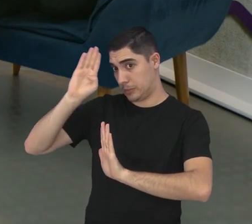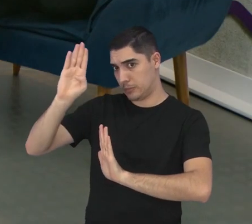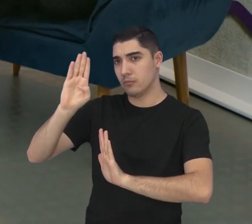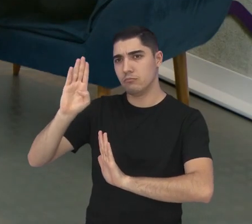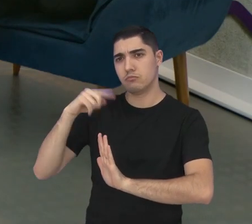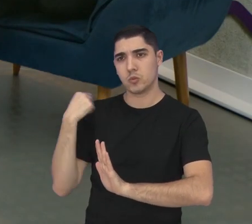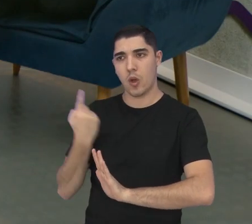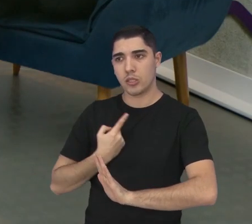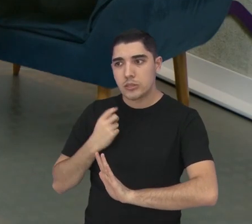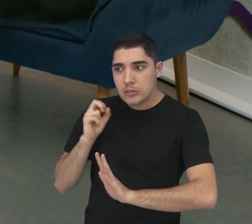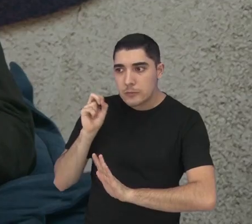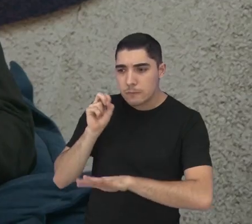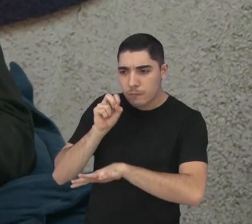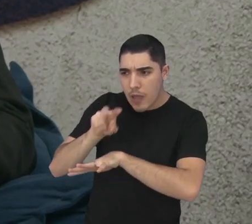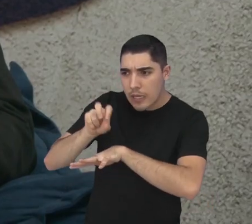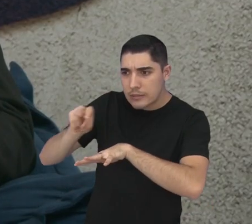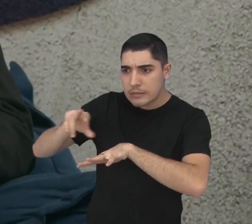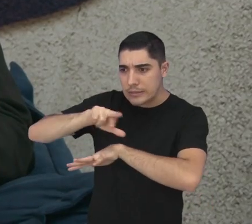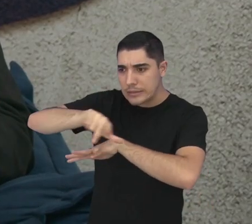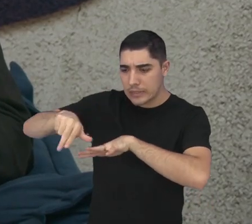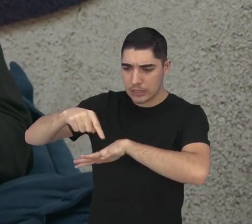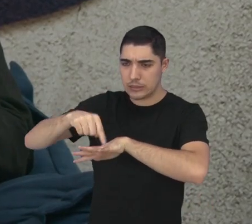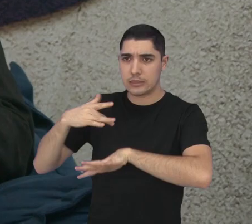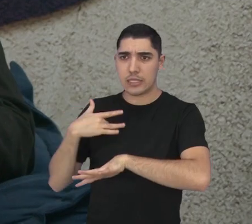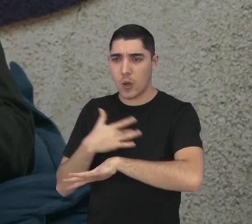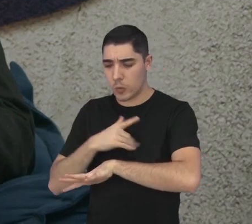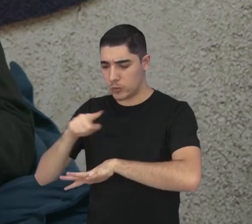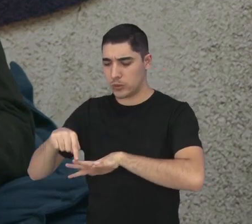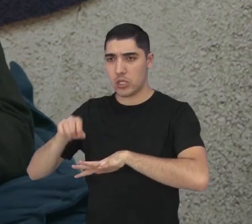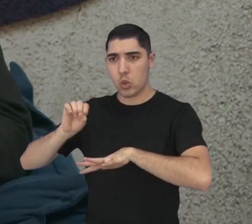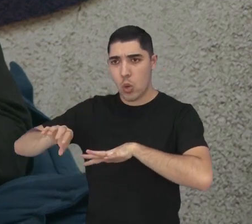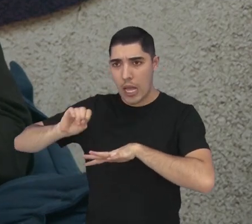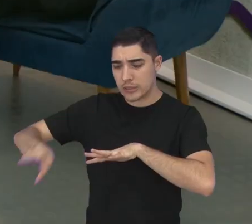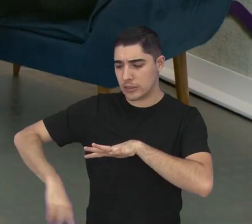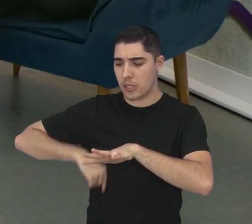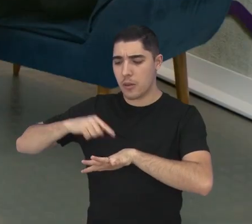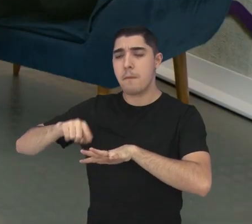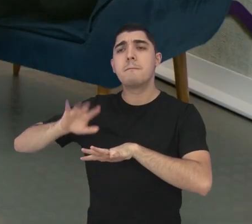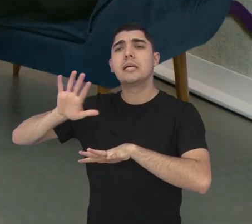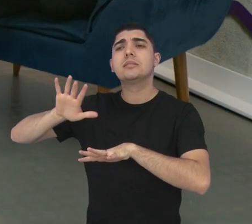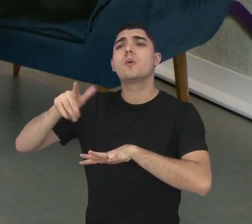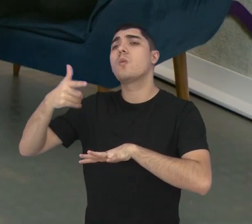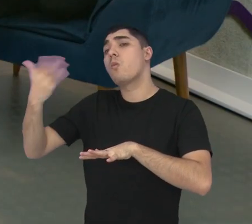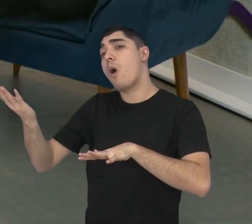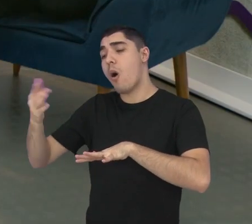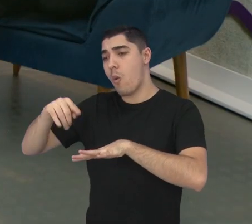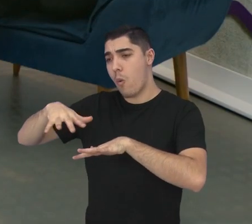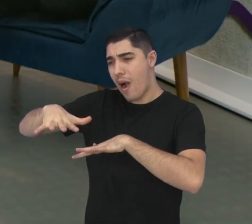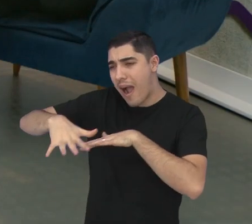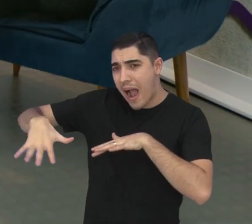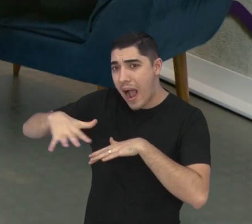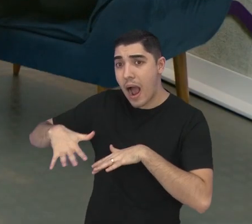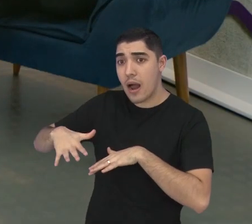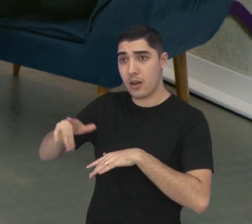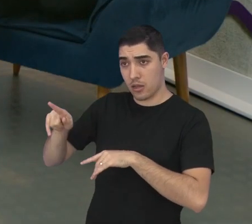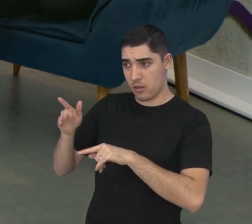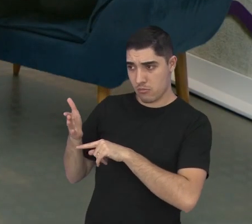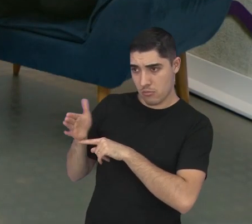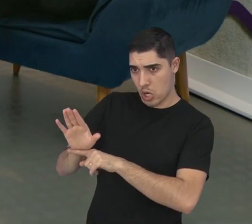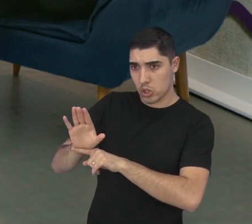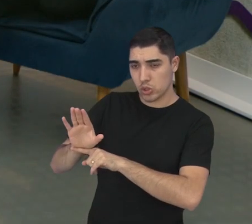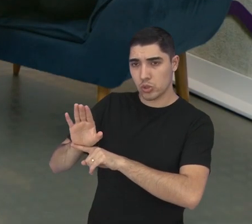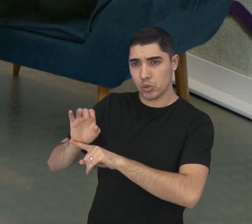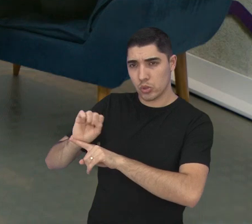fundamentais, a gente passa realmente por diversas áreas, né? A saúde, educação. Em quais áreas o serviço social